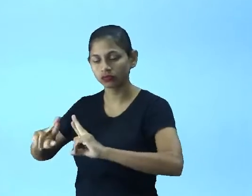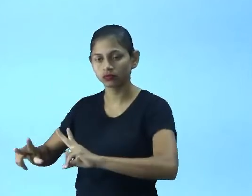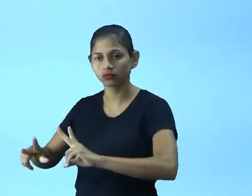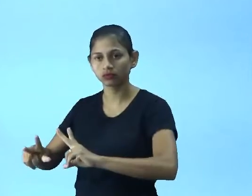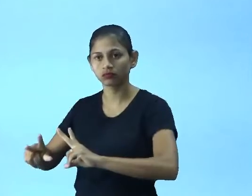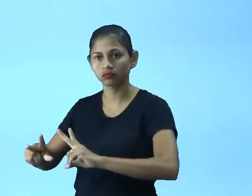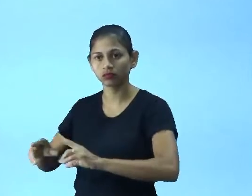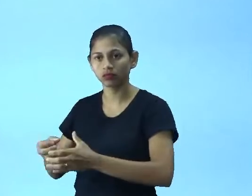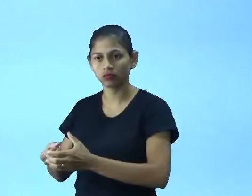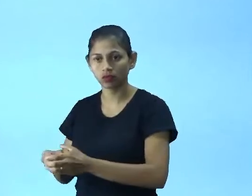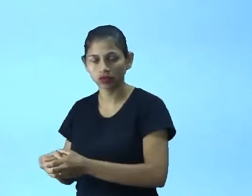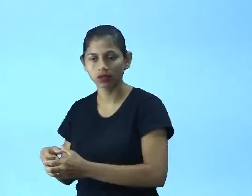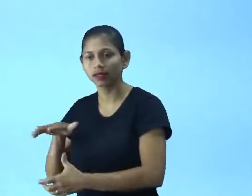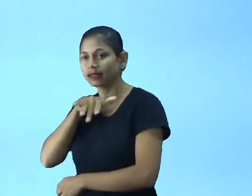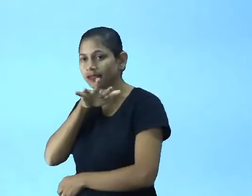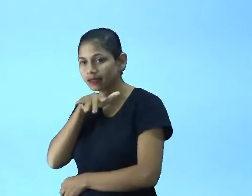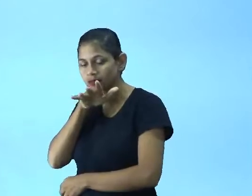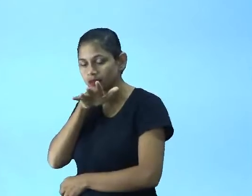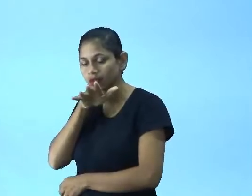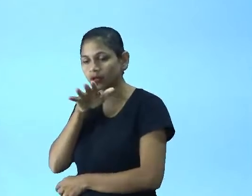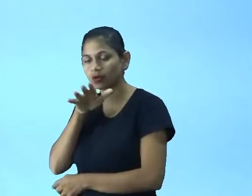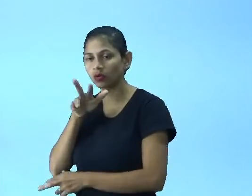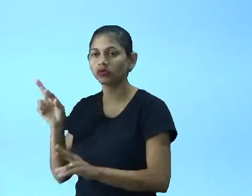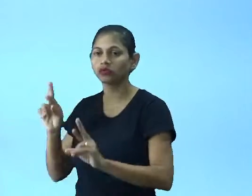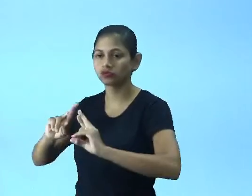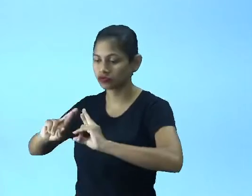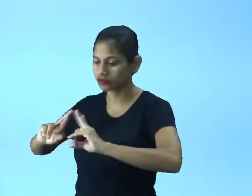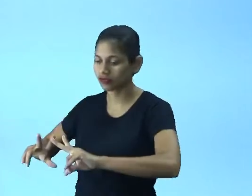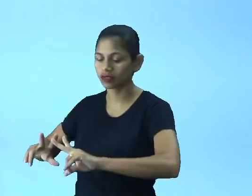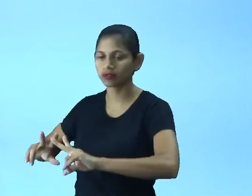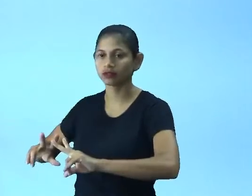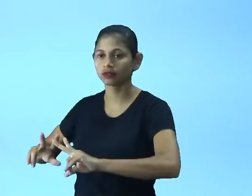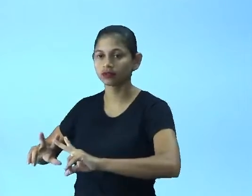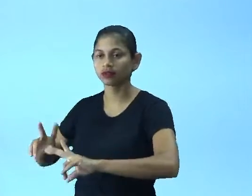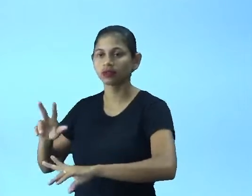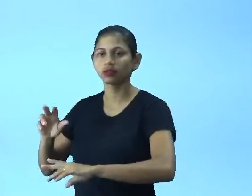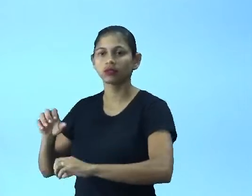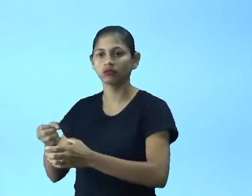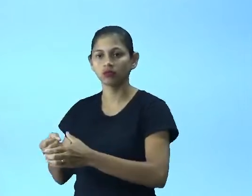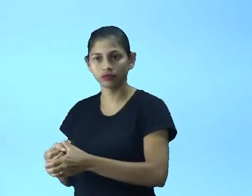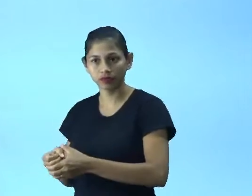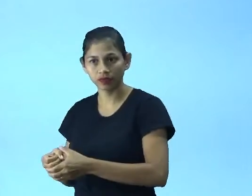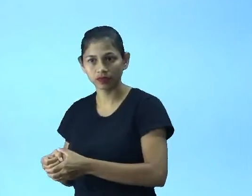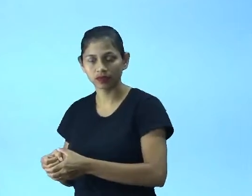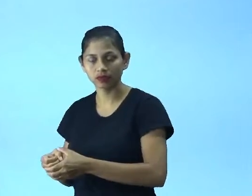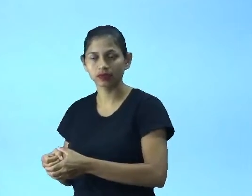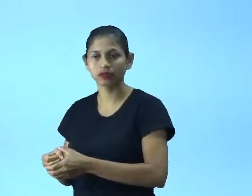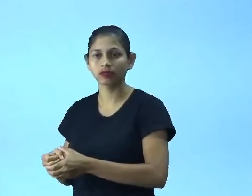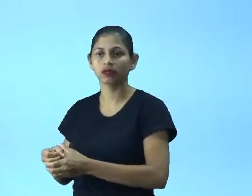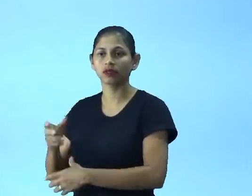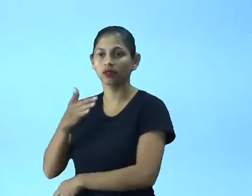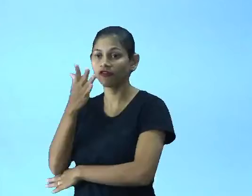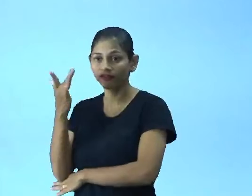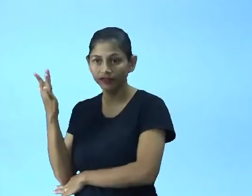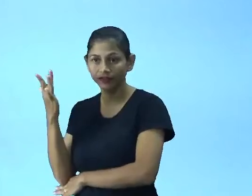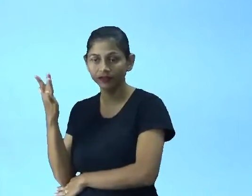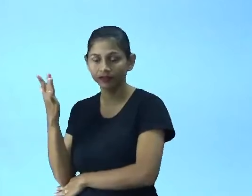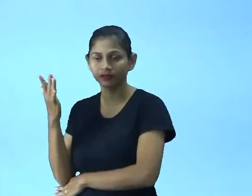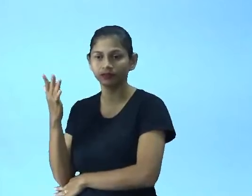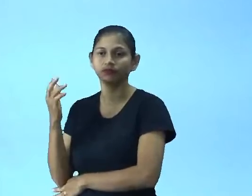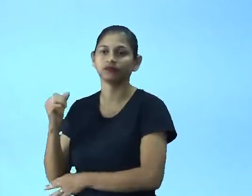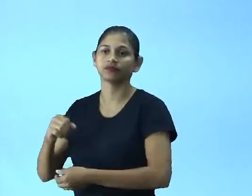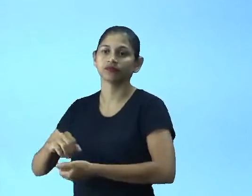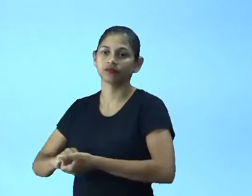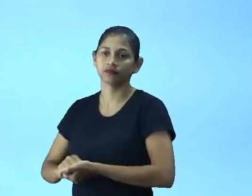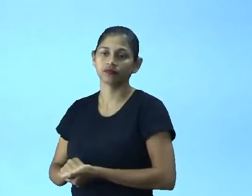uma célula animal e uma célula vegetal. A principal diferença é que a célula vegetal ela tem cloroplasto, ela tem vacúolo e ela também